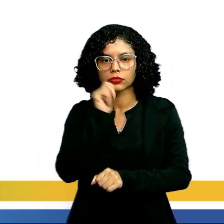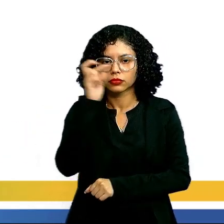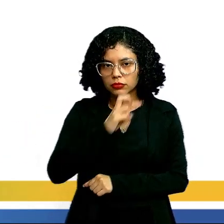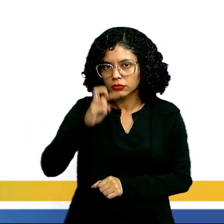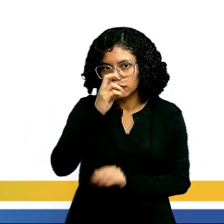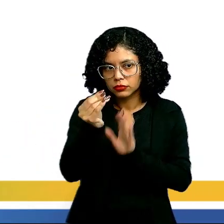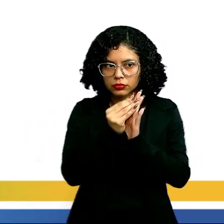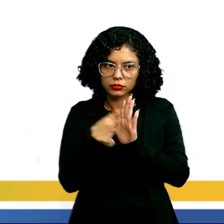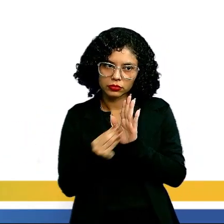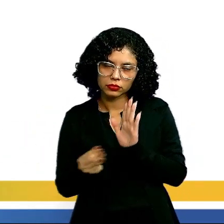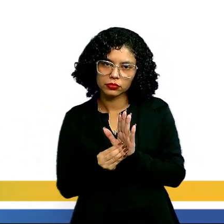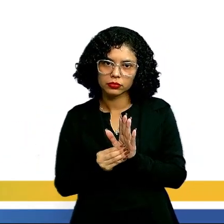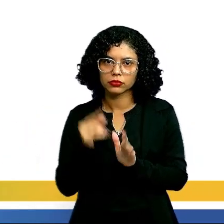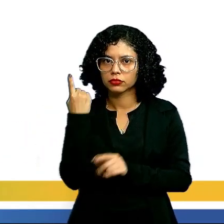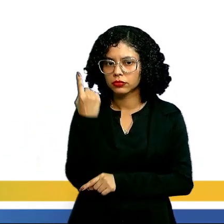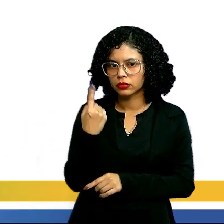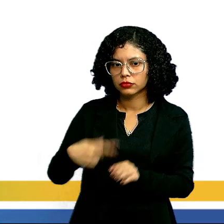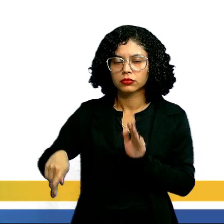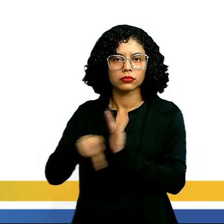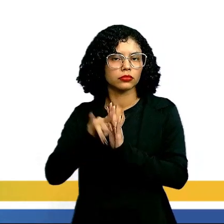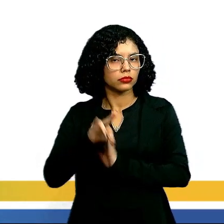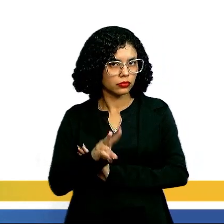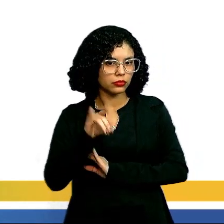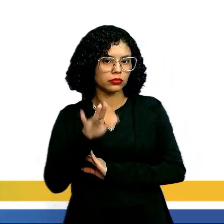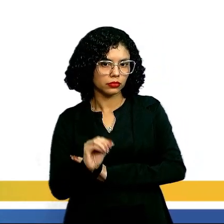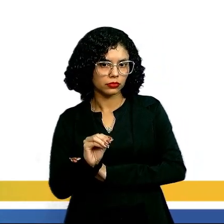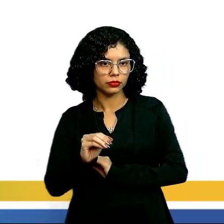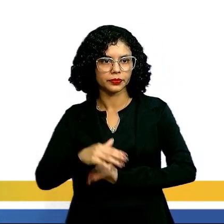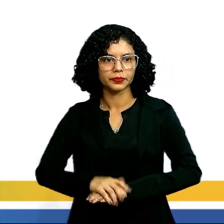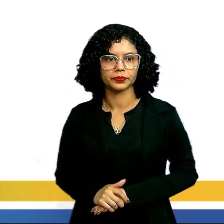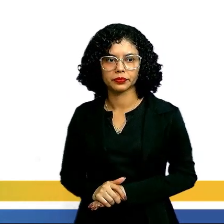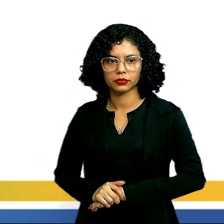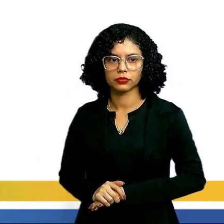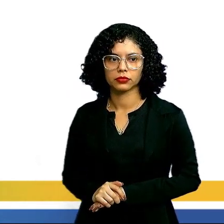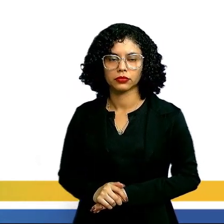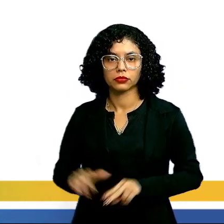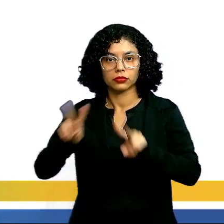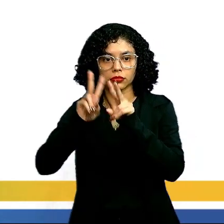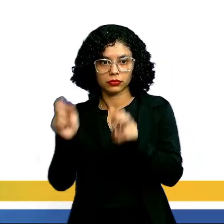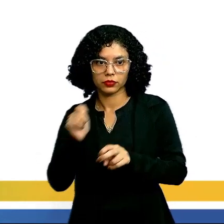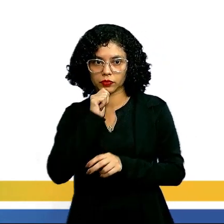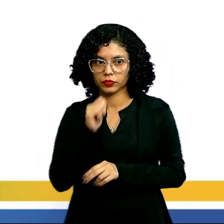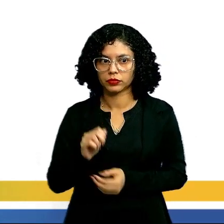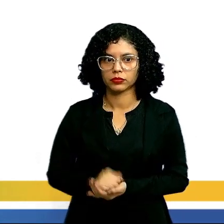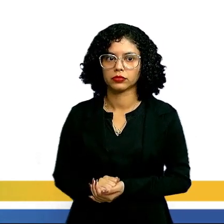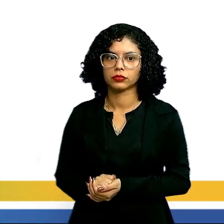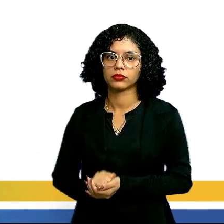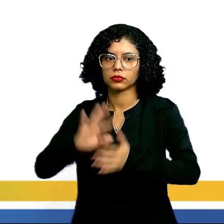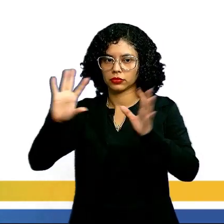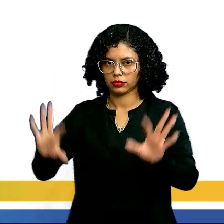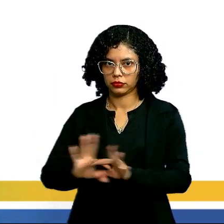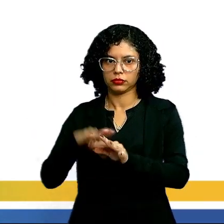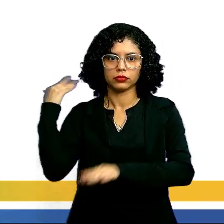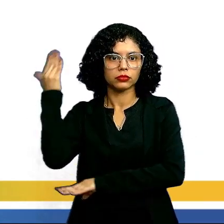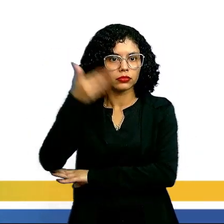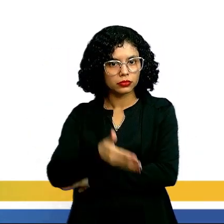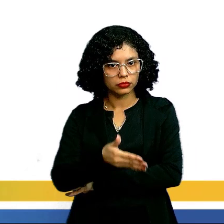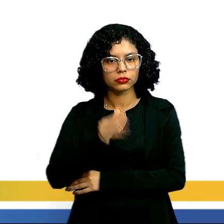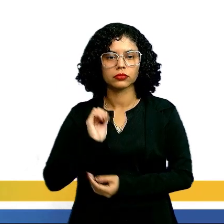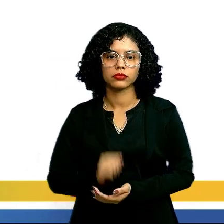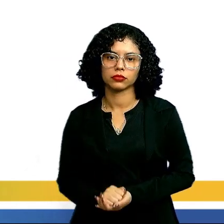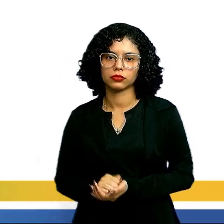analisarmos dados de um determinado instrumento. Em suma, eles se